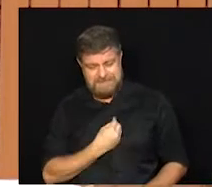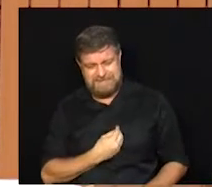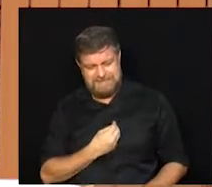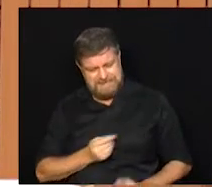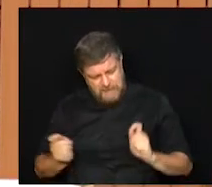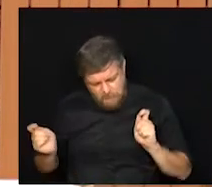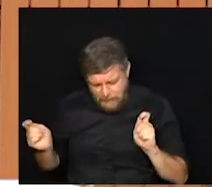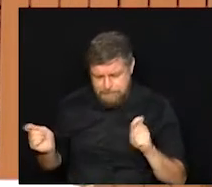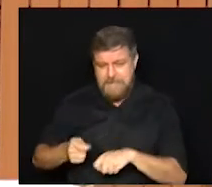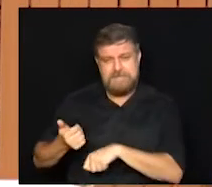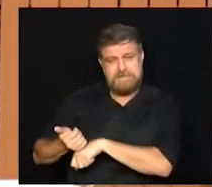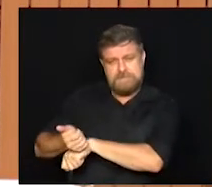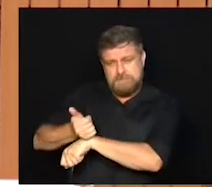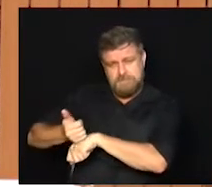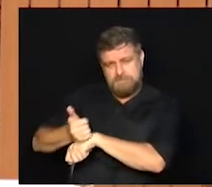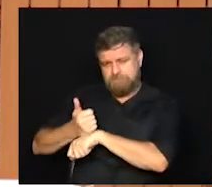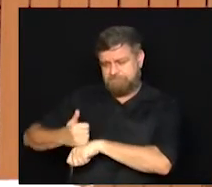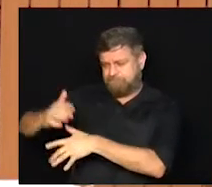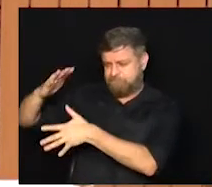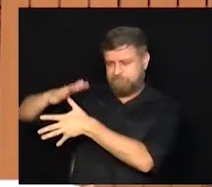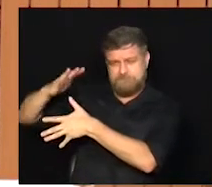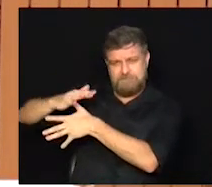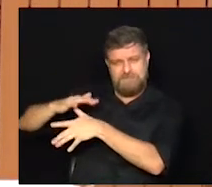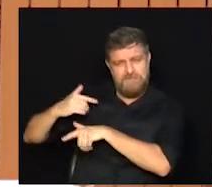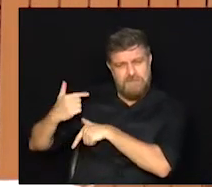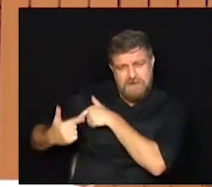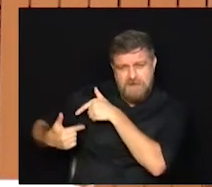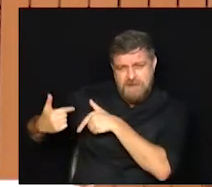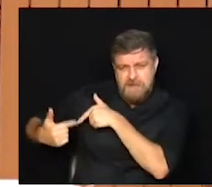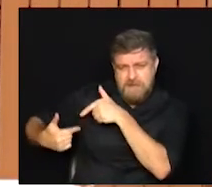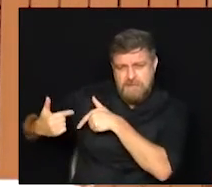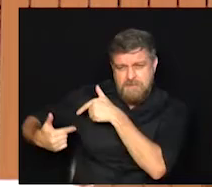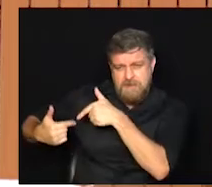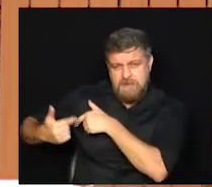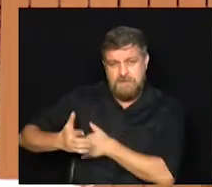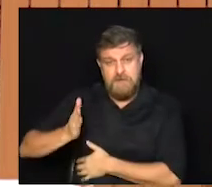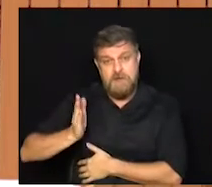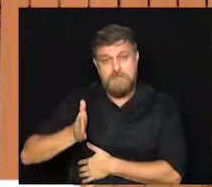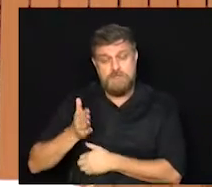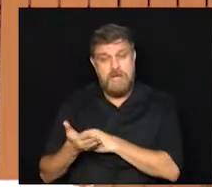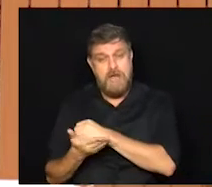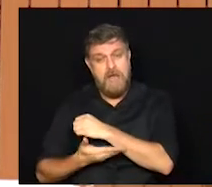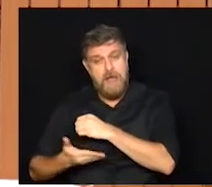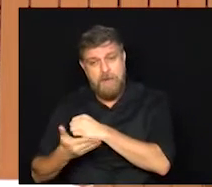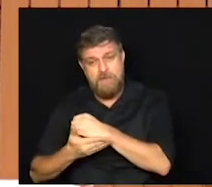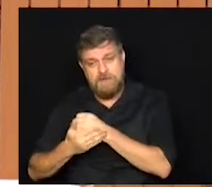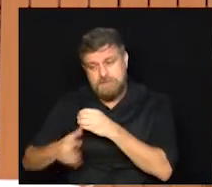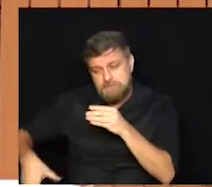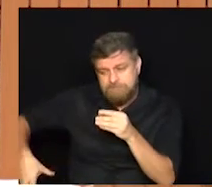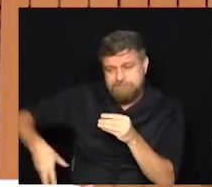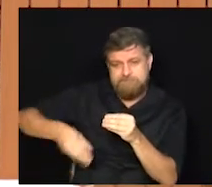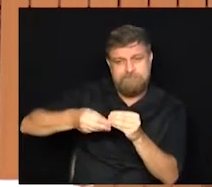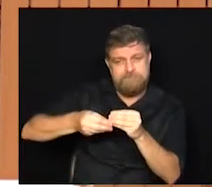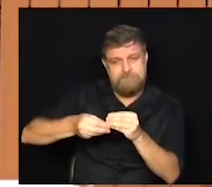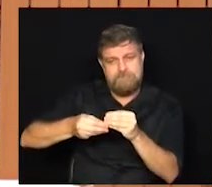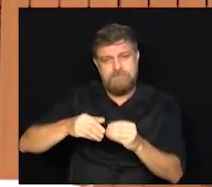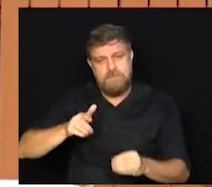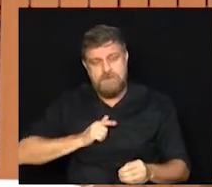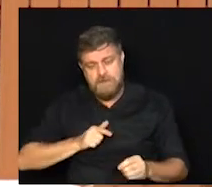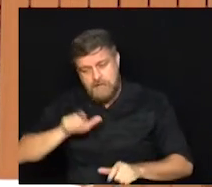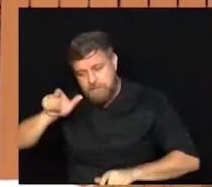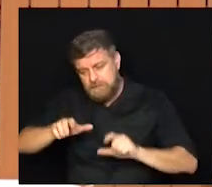capacitadas, pessoas que têm os seus trabalhos já, então é de suma importância agregarmos e de pessoas que